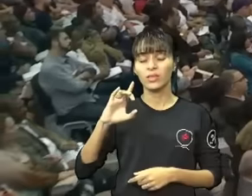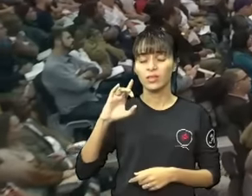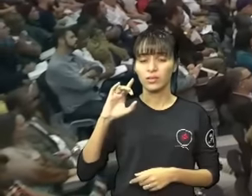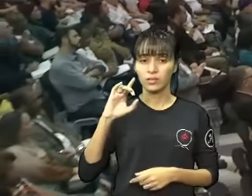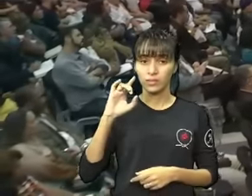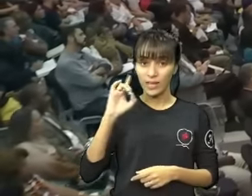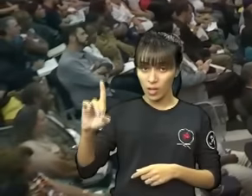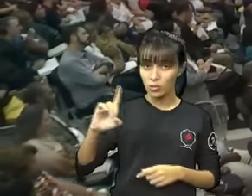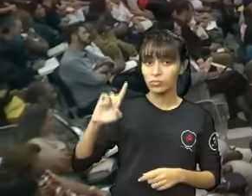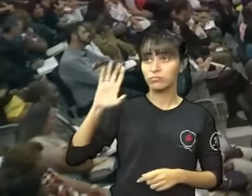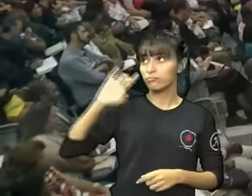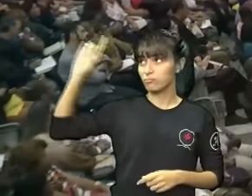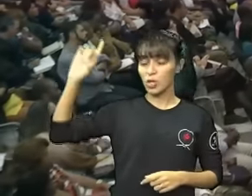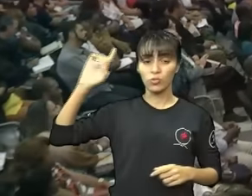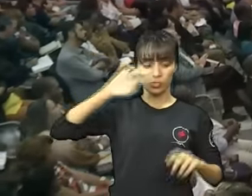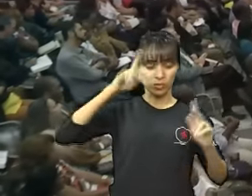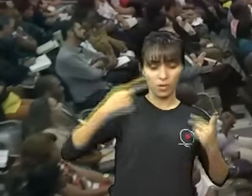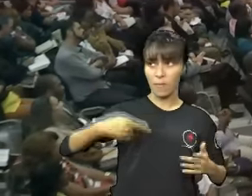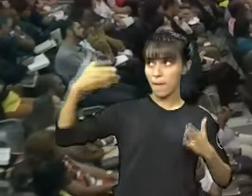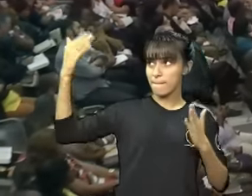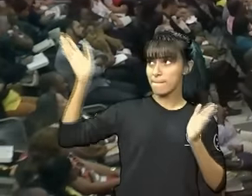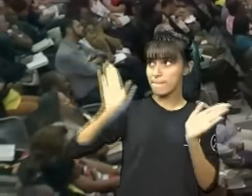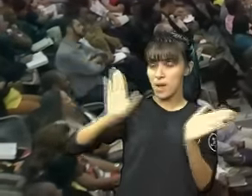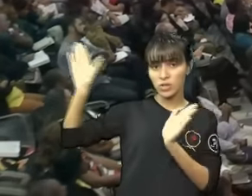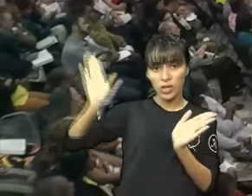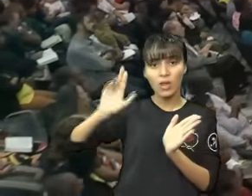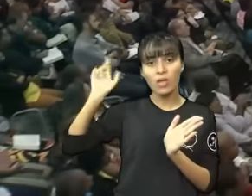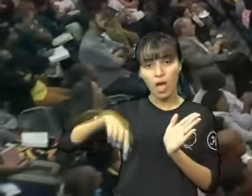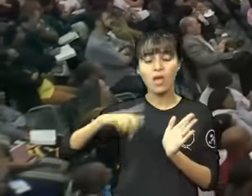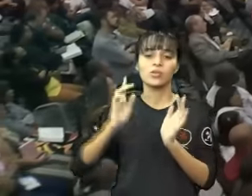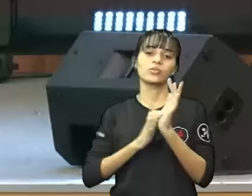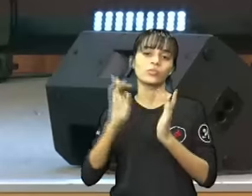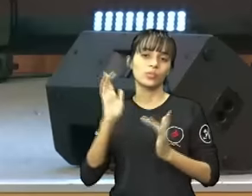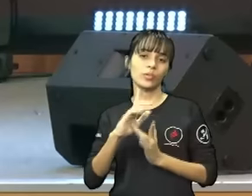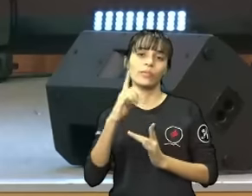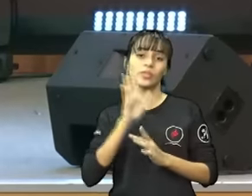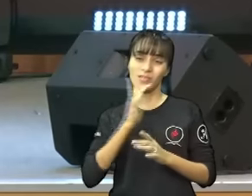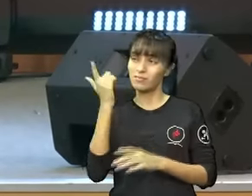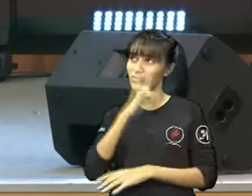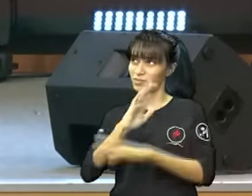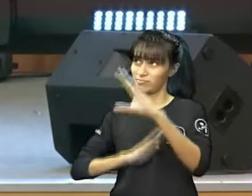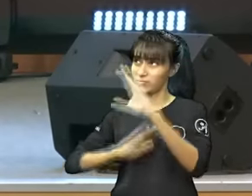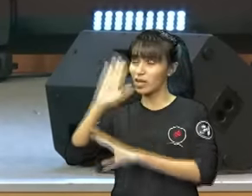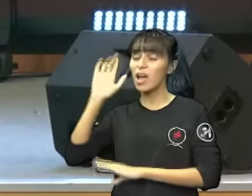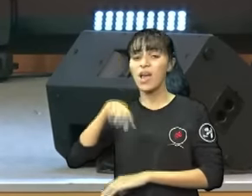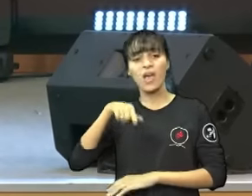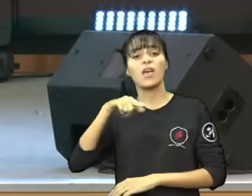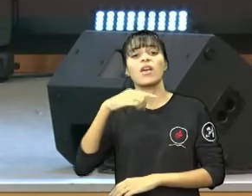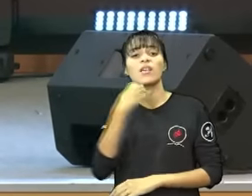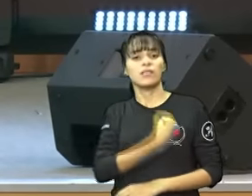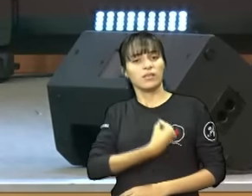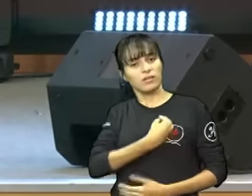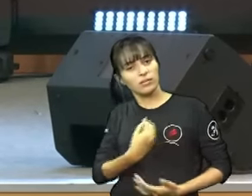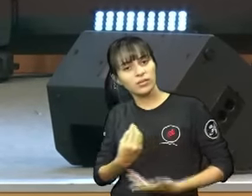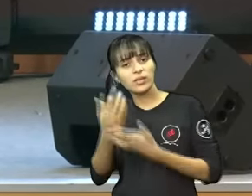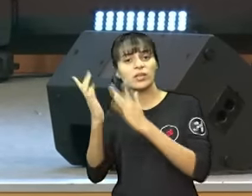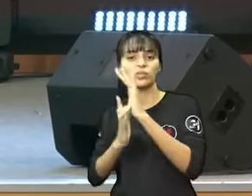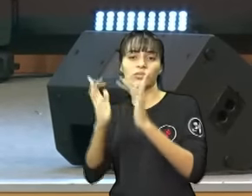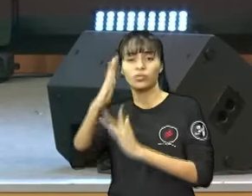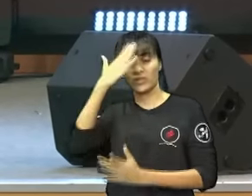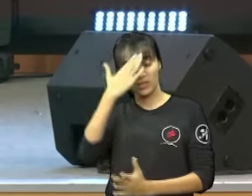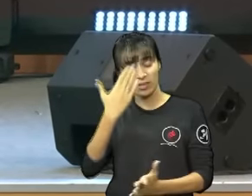ohomem então para você entrar você vai ter que entregar sua vida e crê que Jesus é senhor e salvador da sua